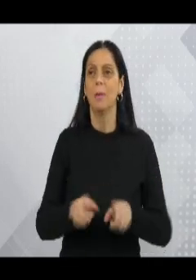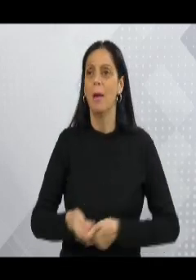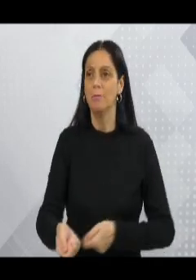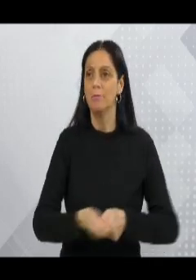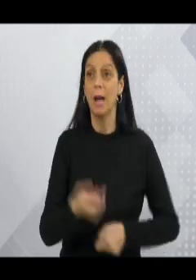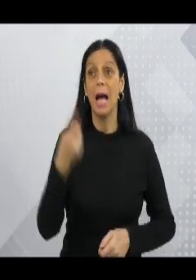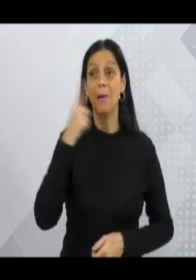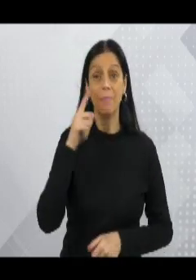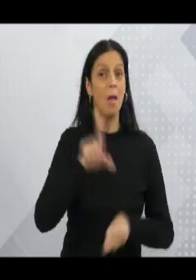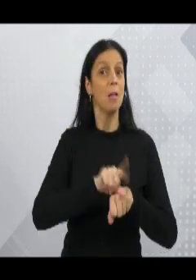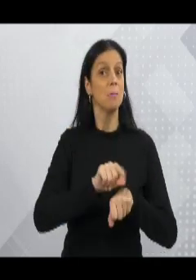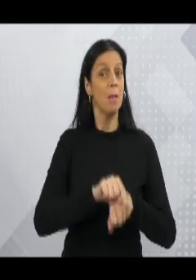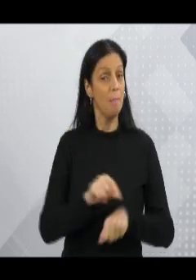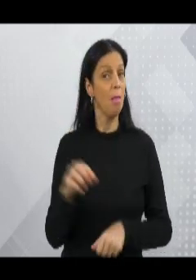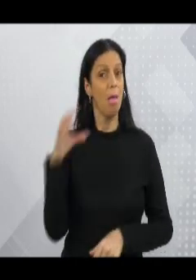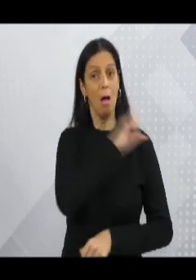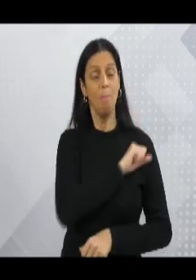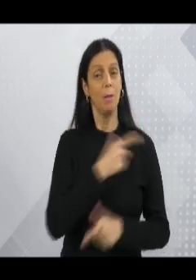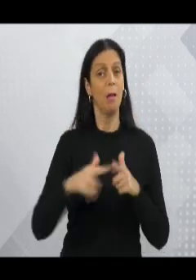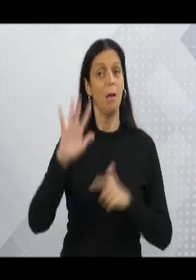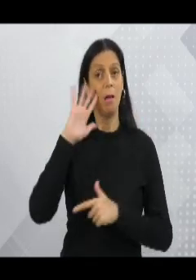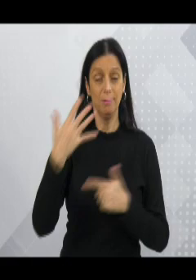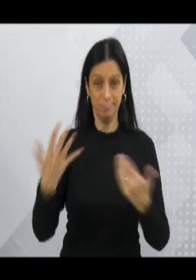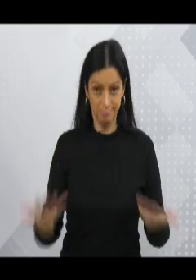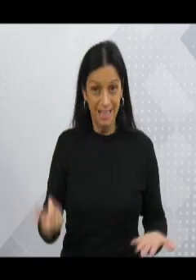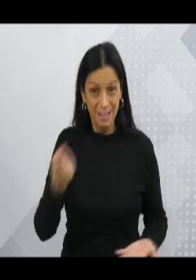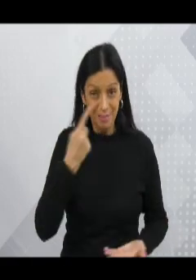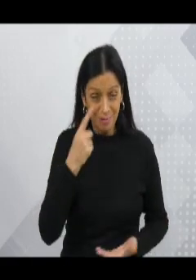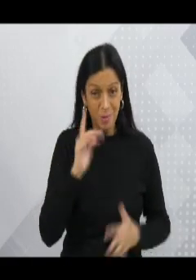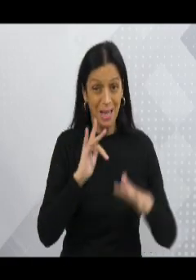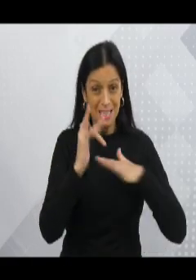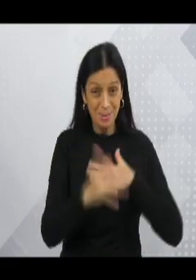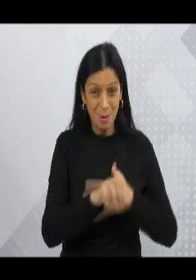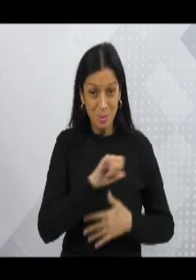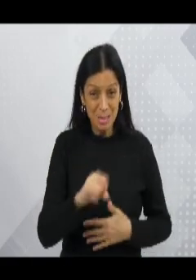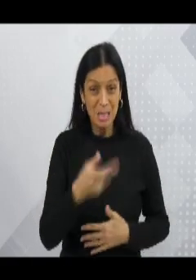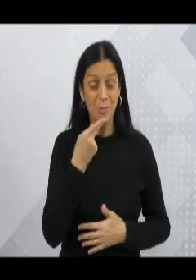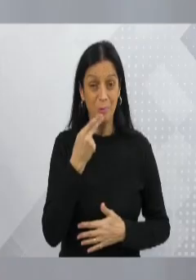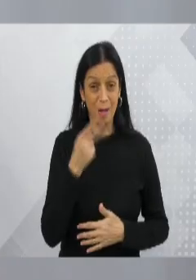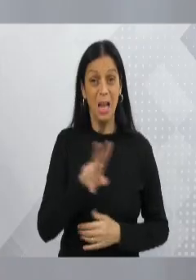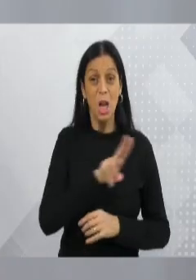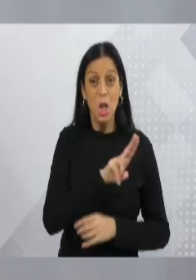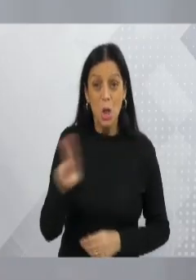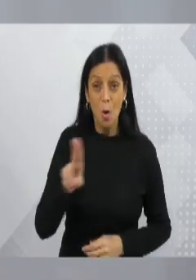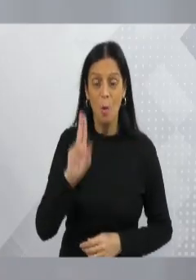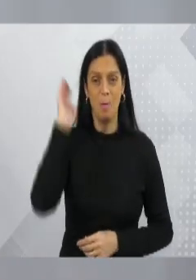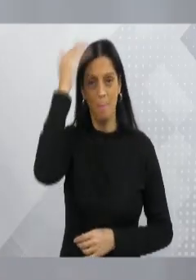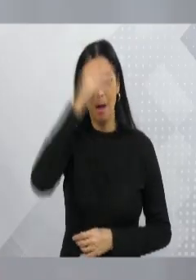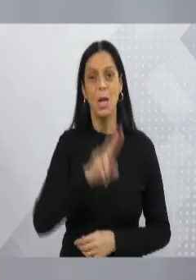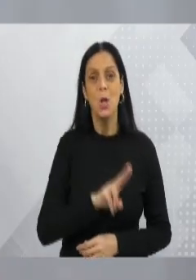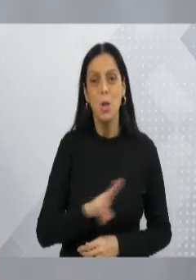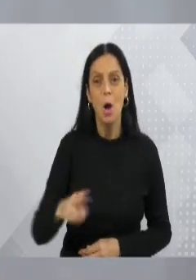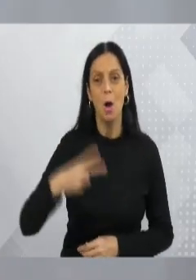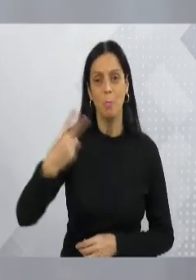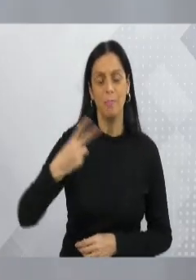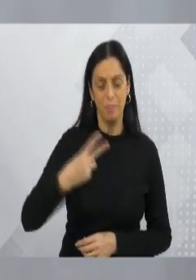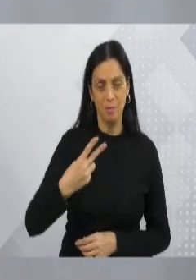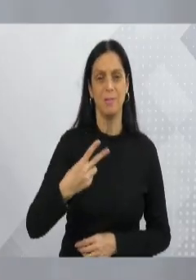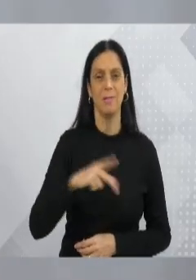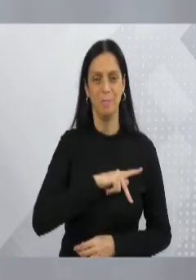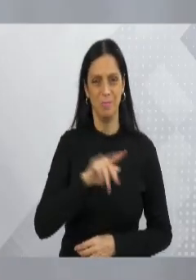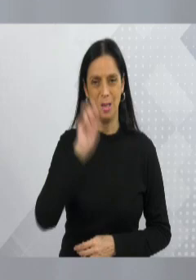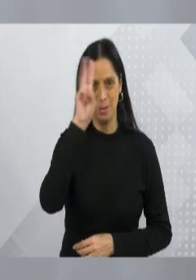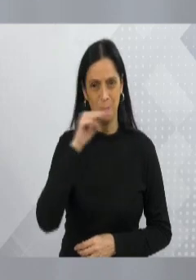ser mérito se mostrou bem pronta para resolver nada que marcar o prefeito ele pode soltar pode nada como marcar o prefeito a vice-prefeita mostrar